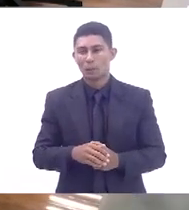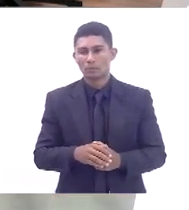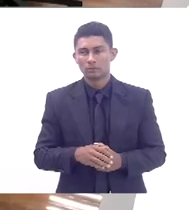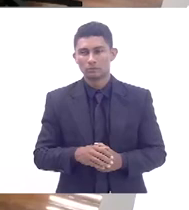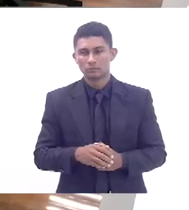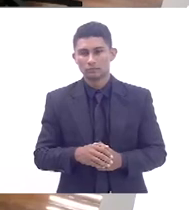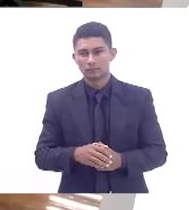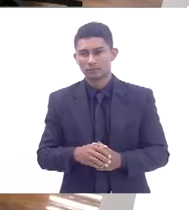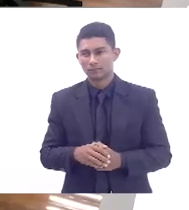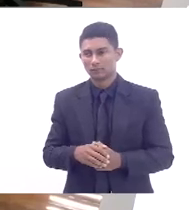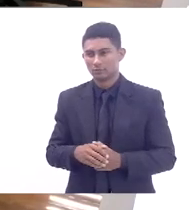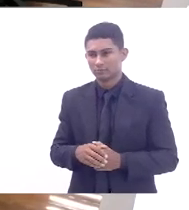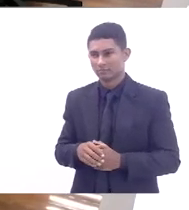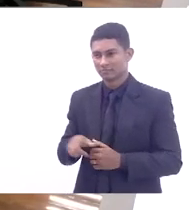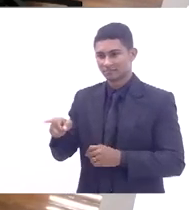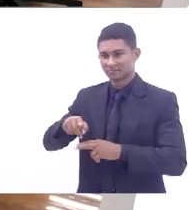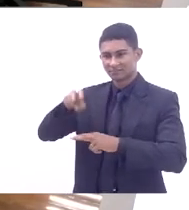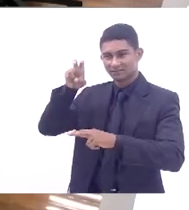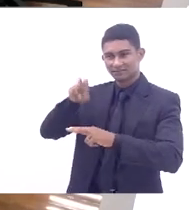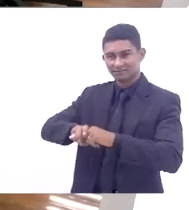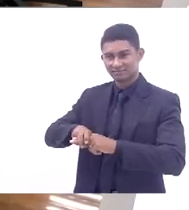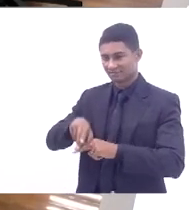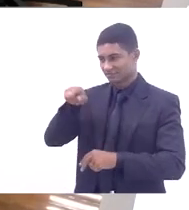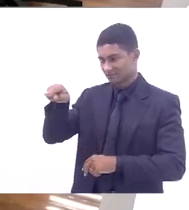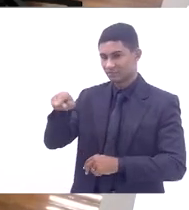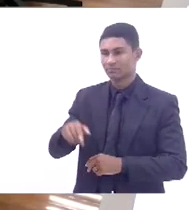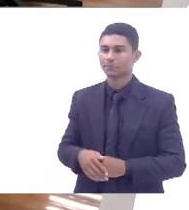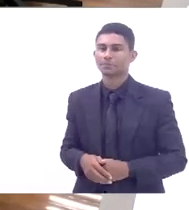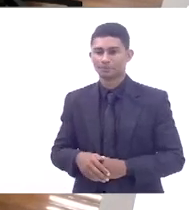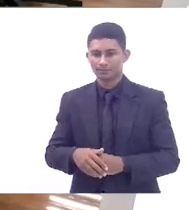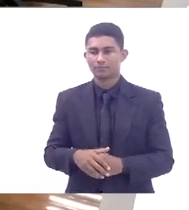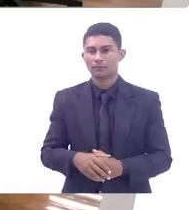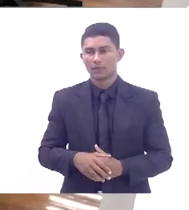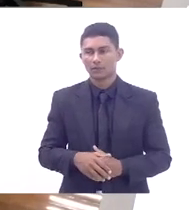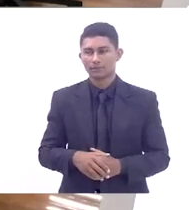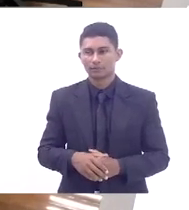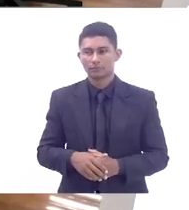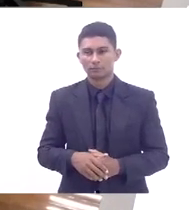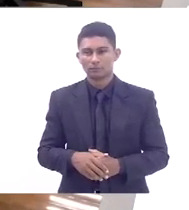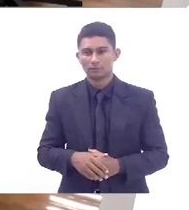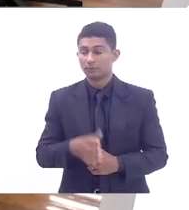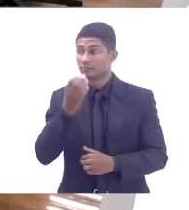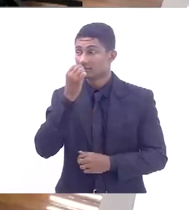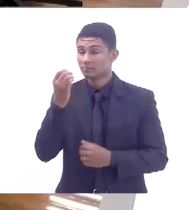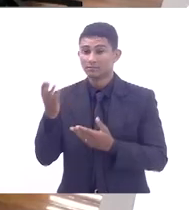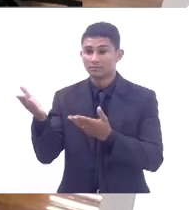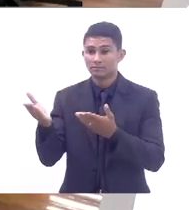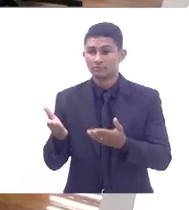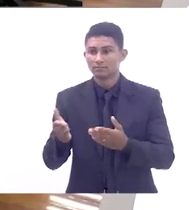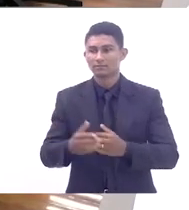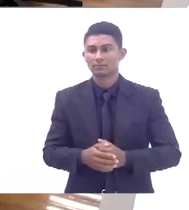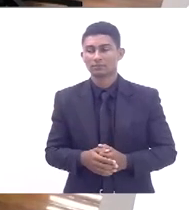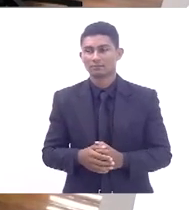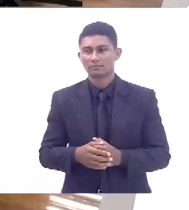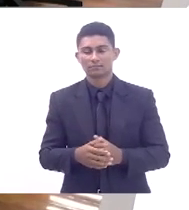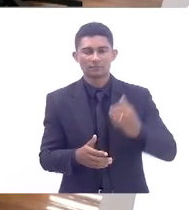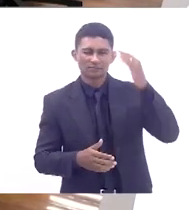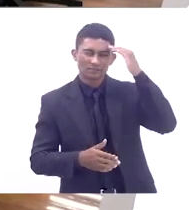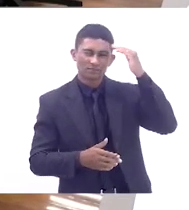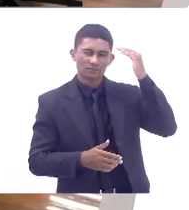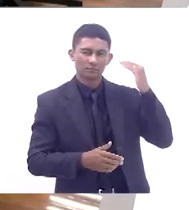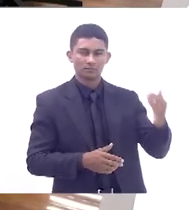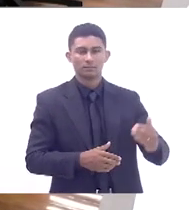vou tá na mesa estendido aqui olha só é um Olá seja bem ainda por favor obrigada